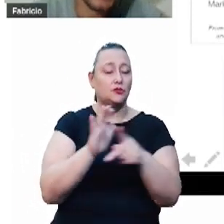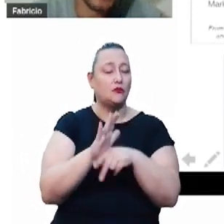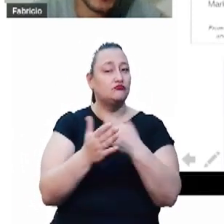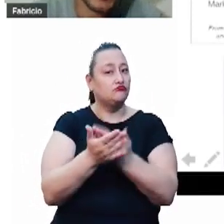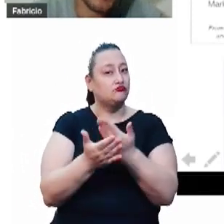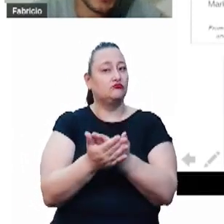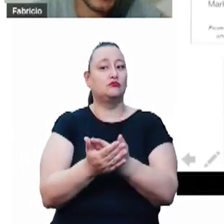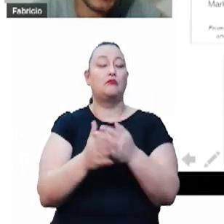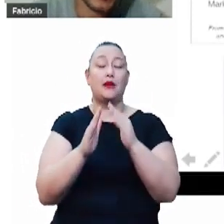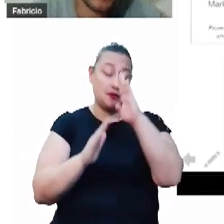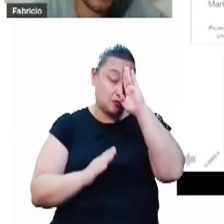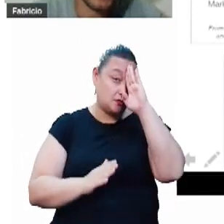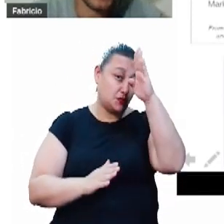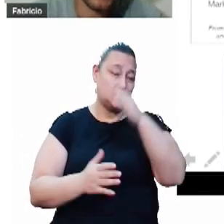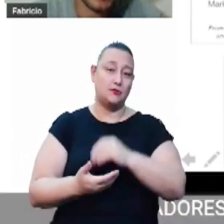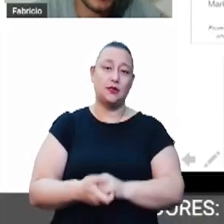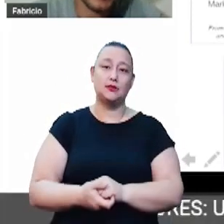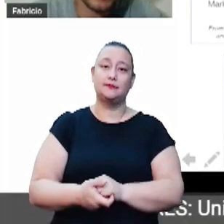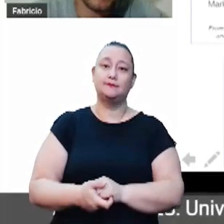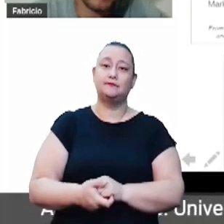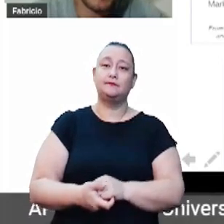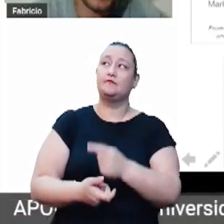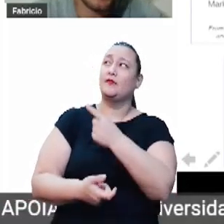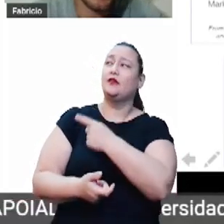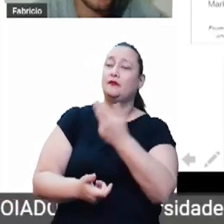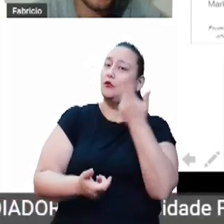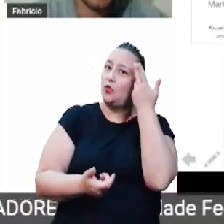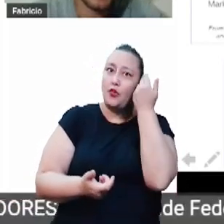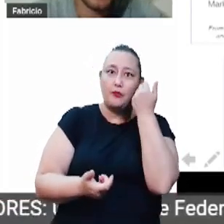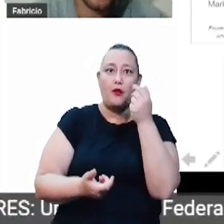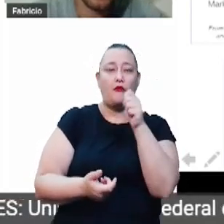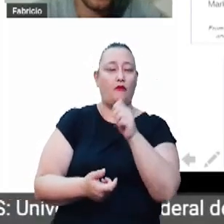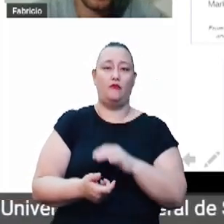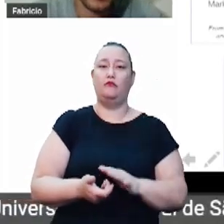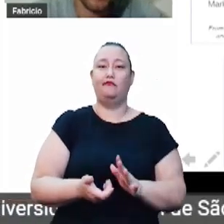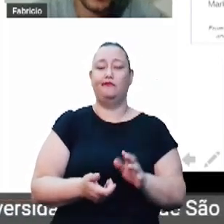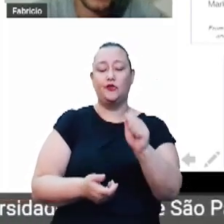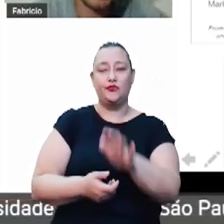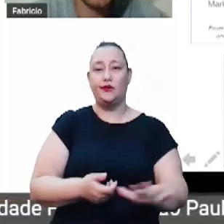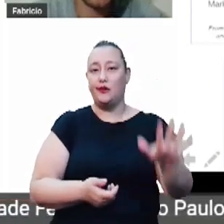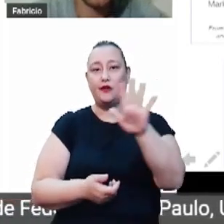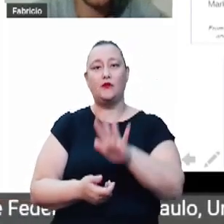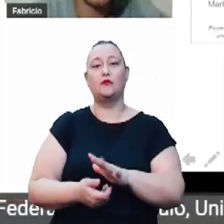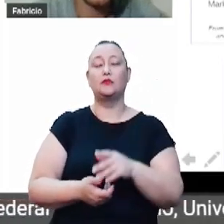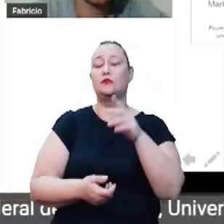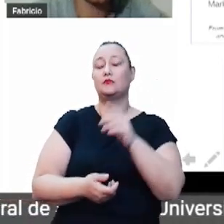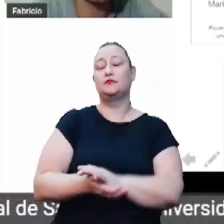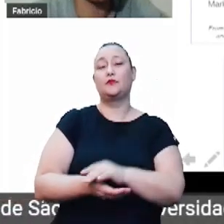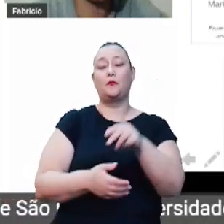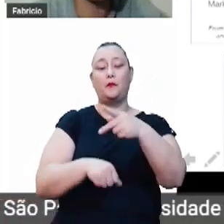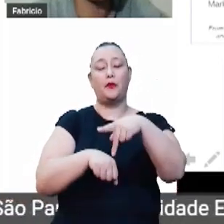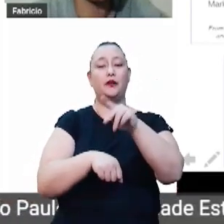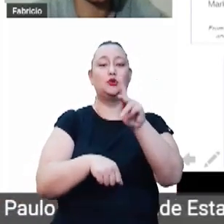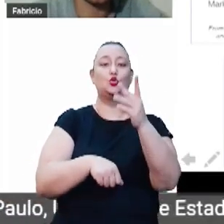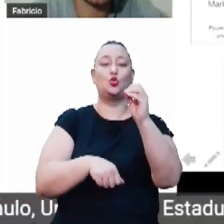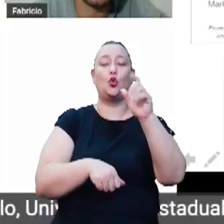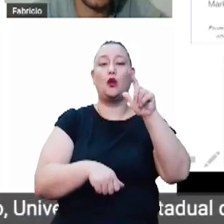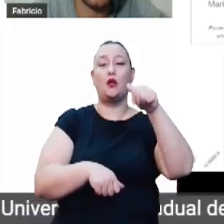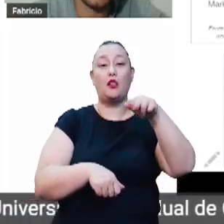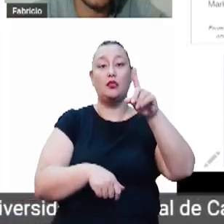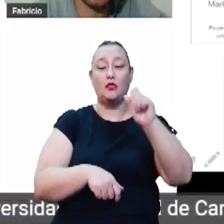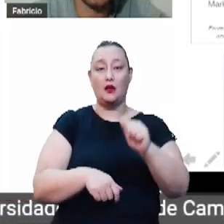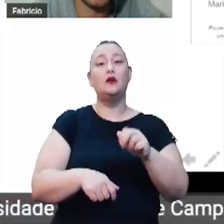mas esses são os principais. Esse aqui é um artigo clássico, tá? É um artigo de um grupo da Holanda, que estuda muito o